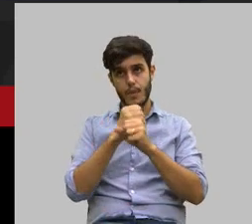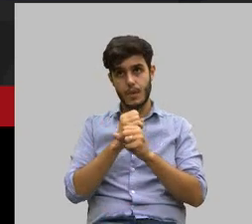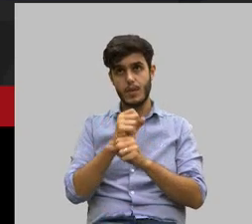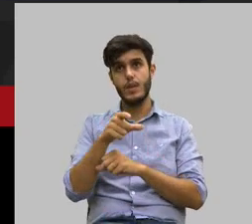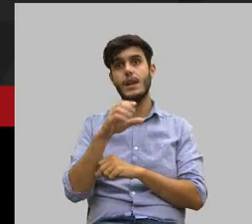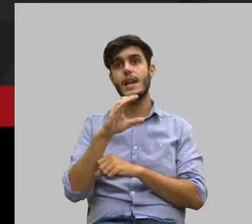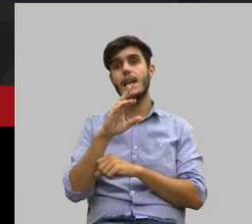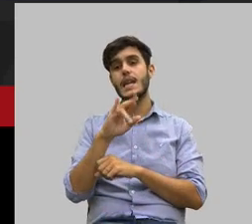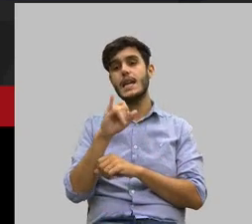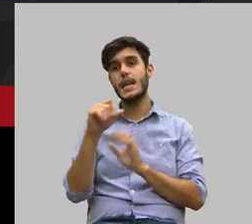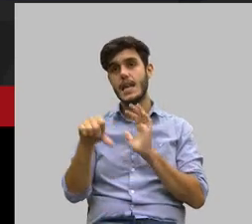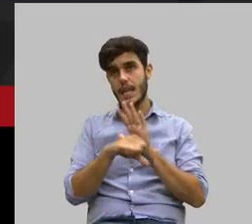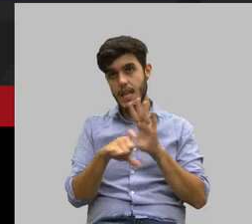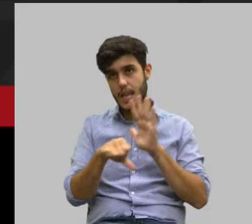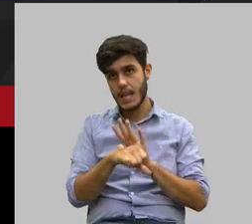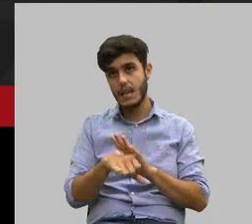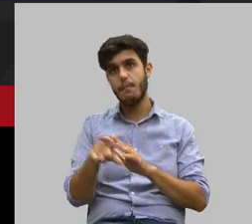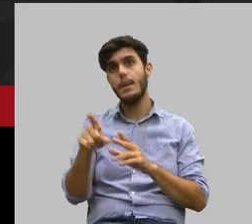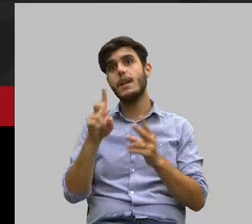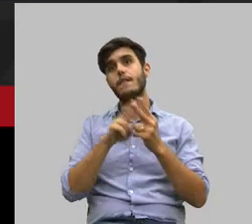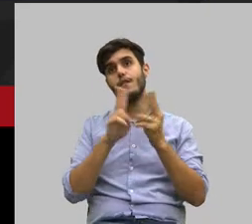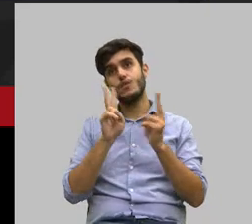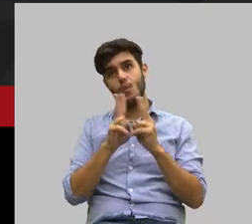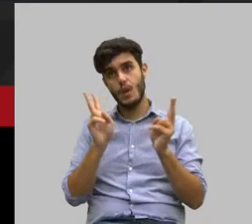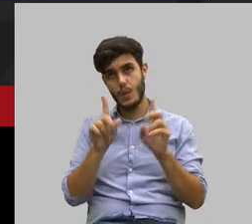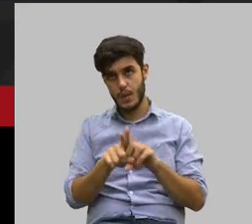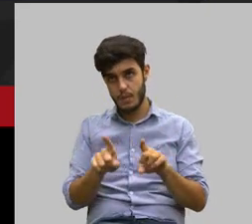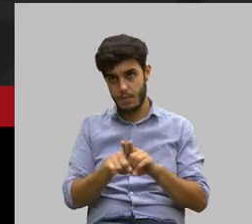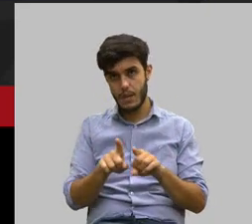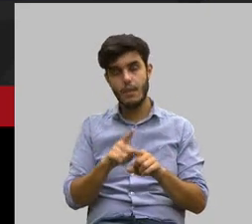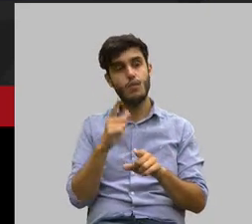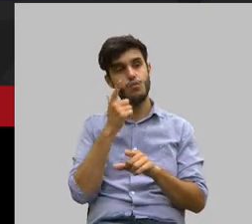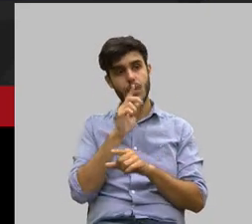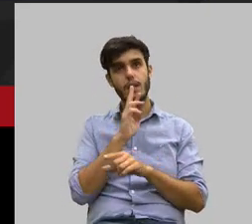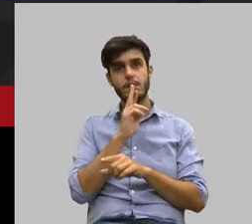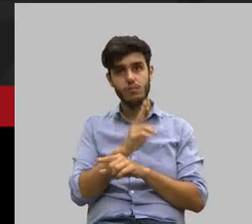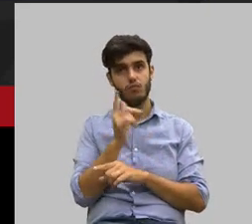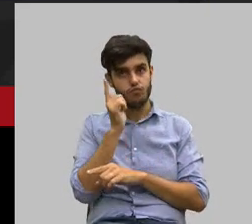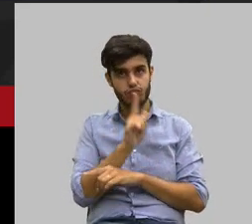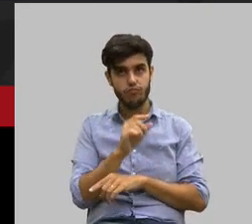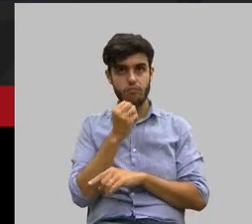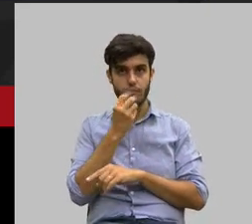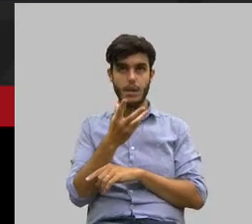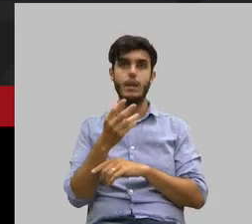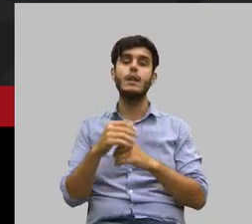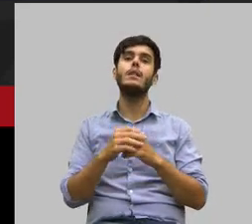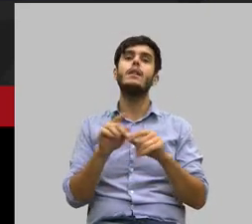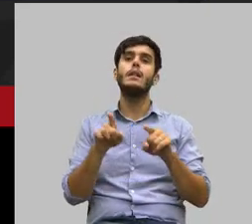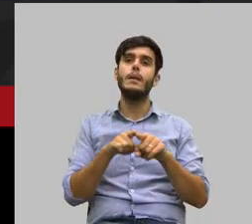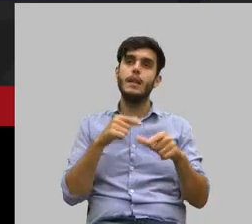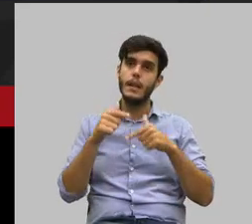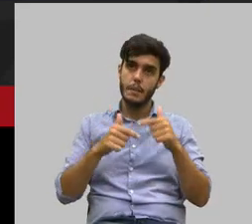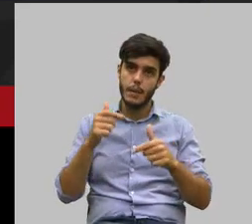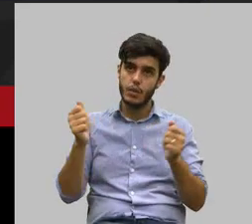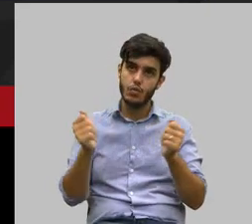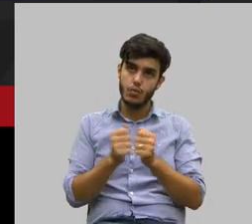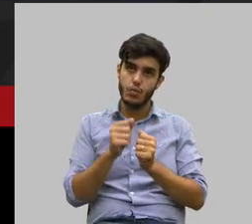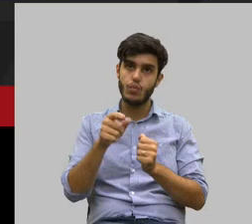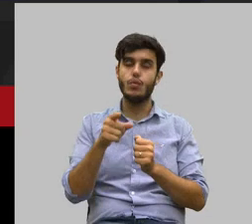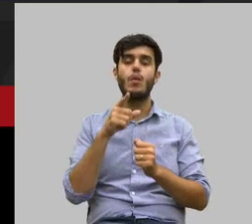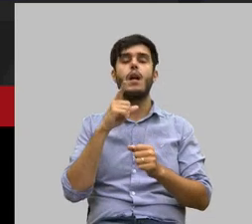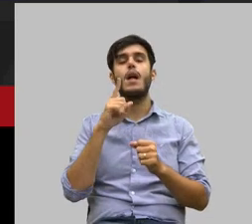cibernéticos inclusive com resultados muito efetivos né Eh e que trabalha em conjunto com o